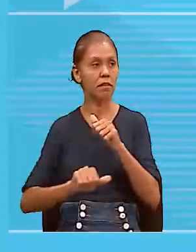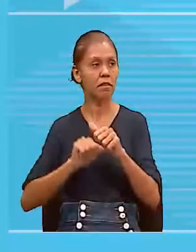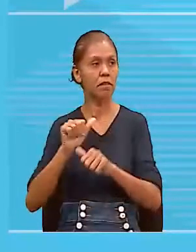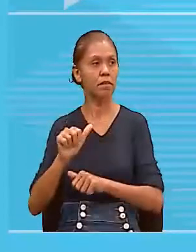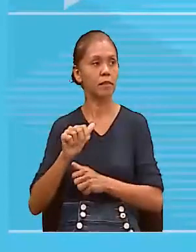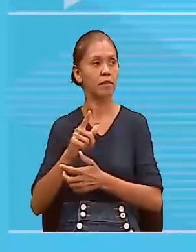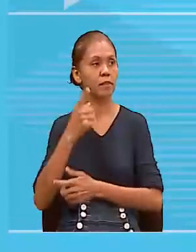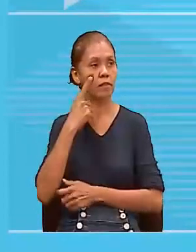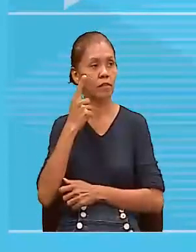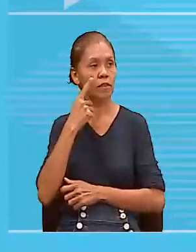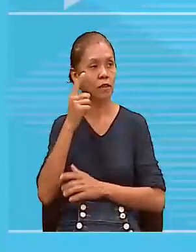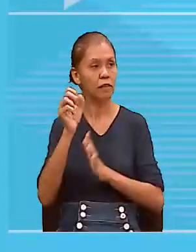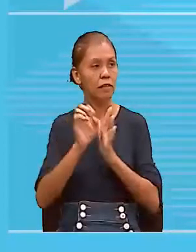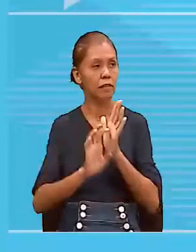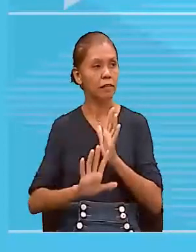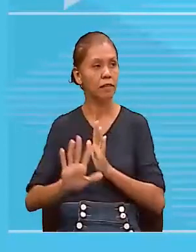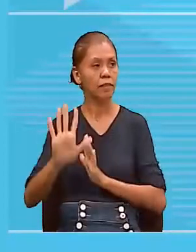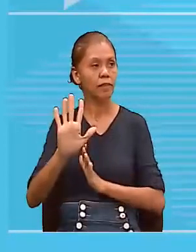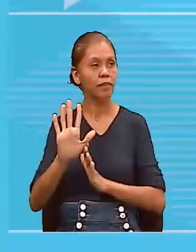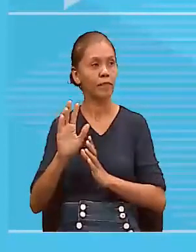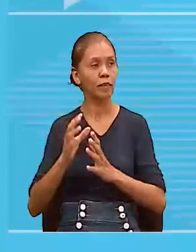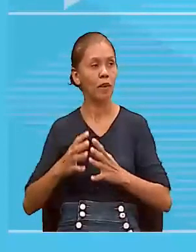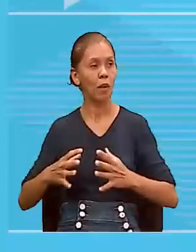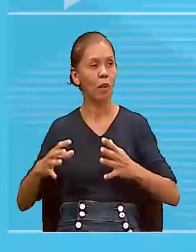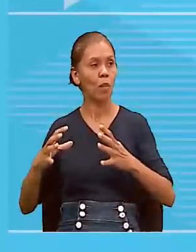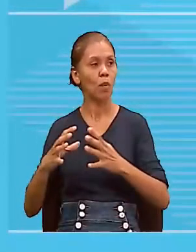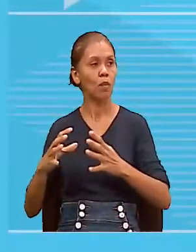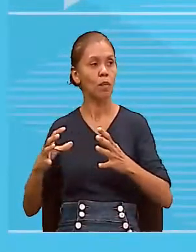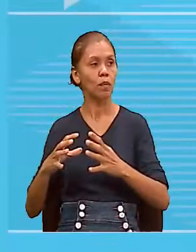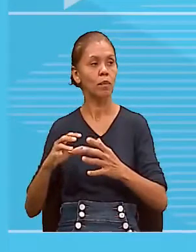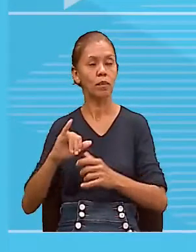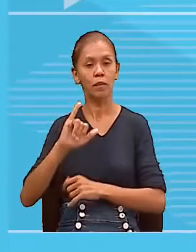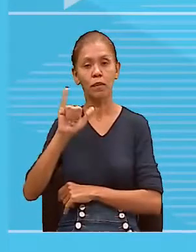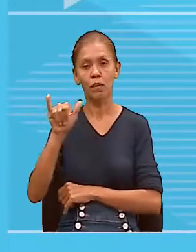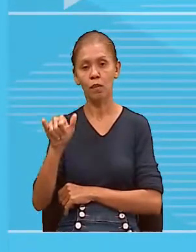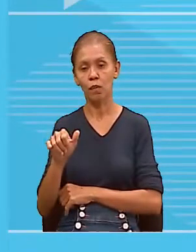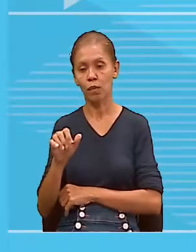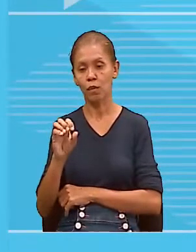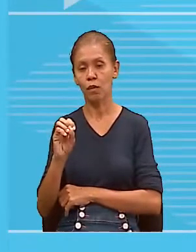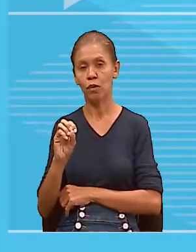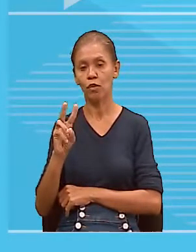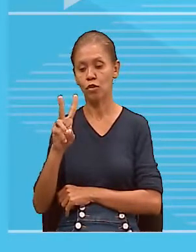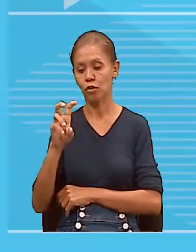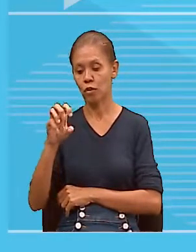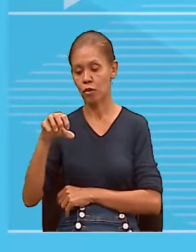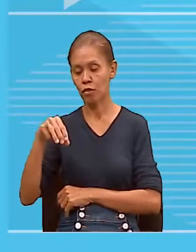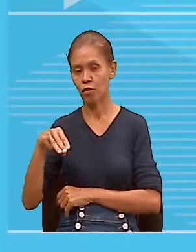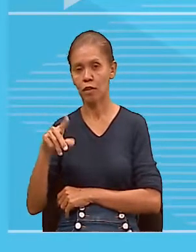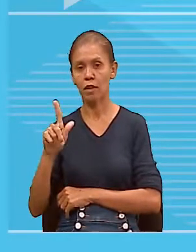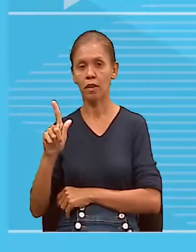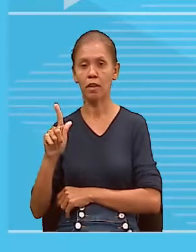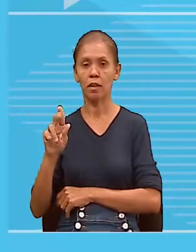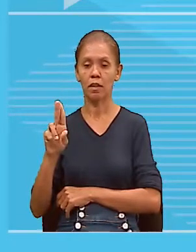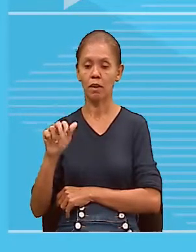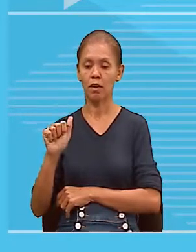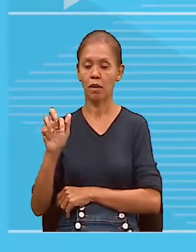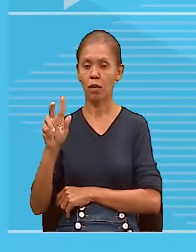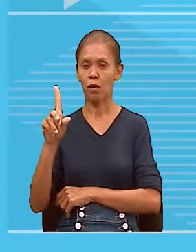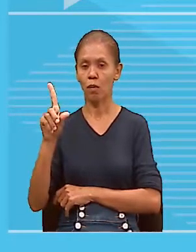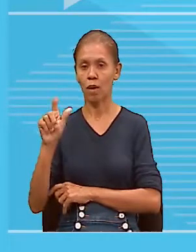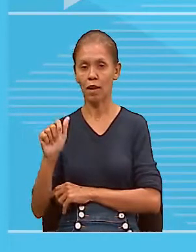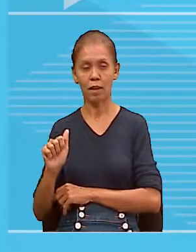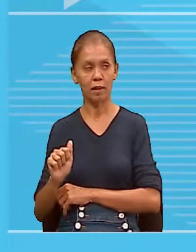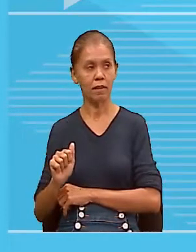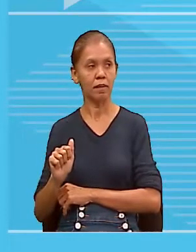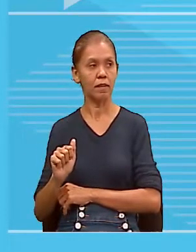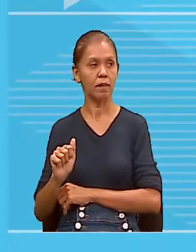olha a jovem guarda a papai Meu Amigo Roberto Carlos quando era menino viu meu